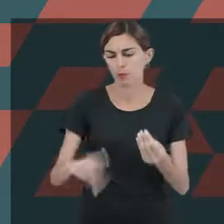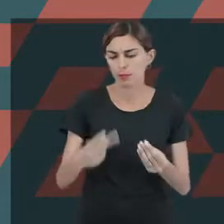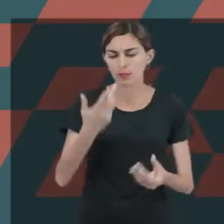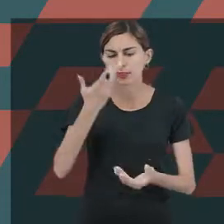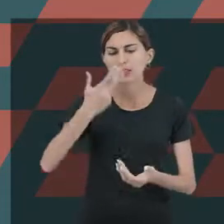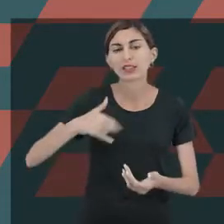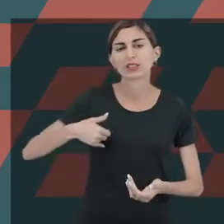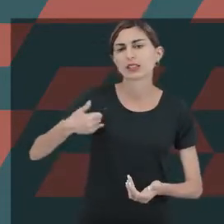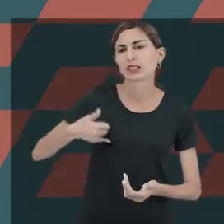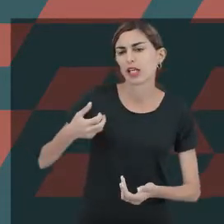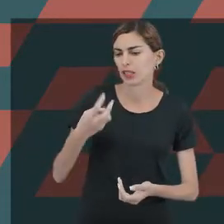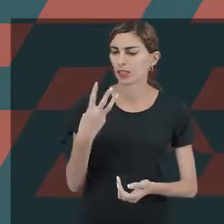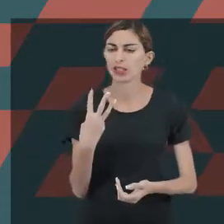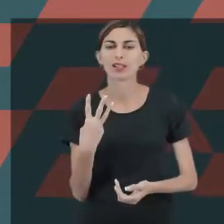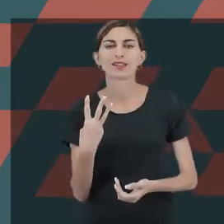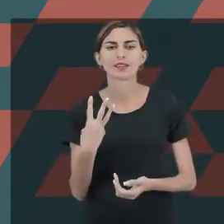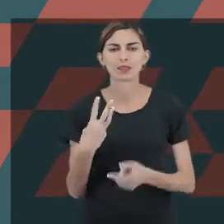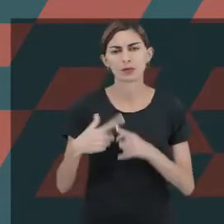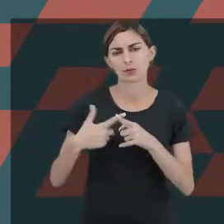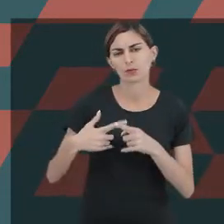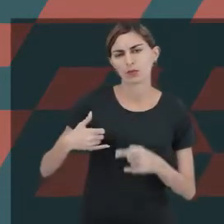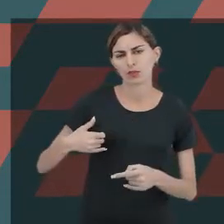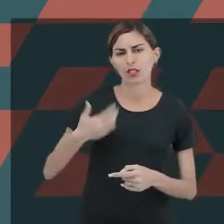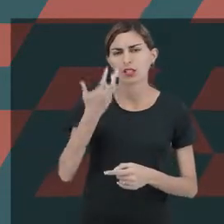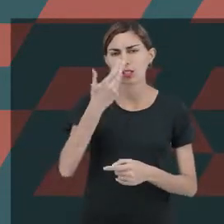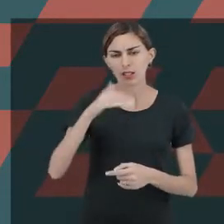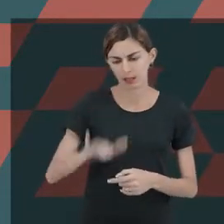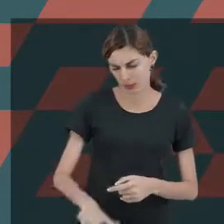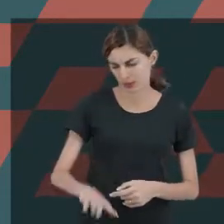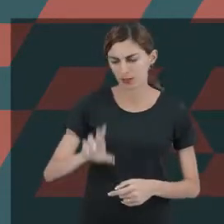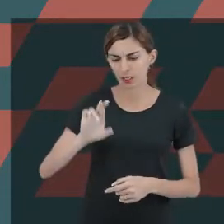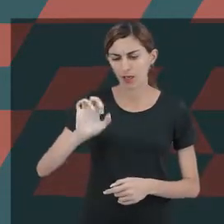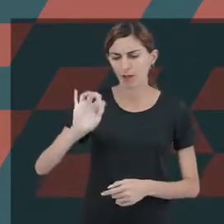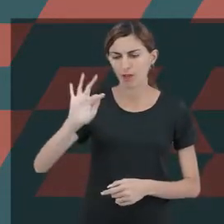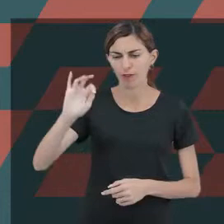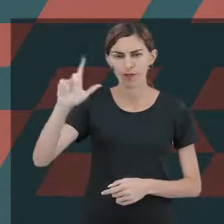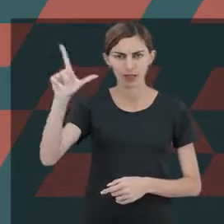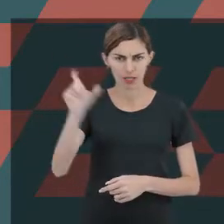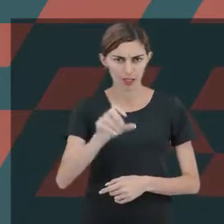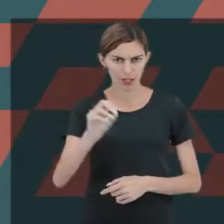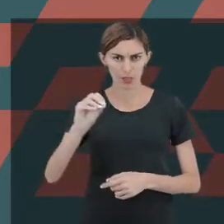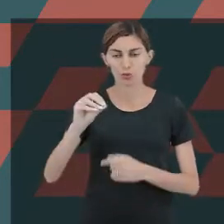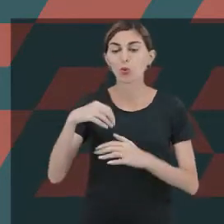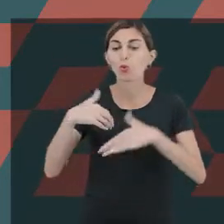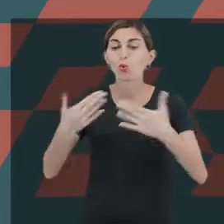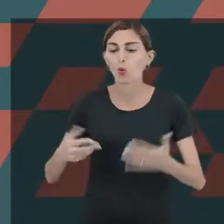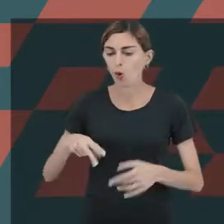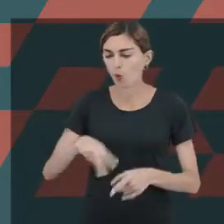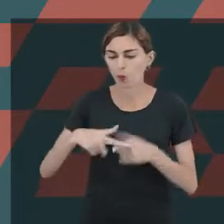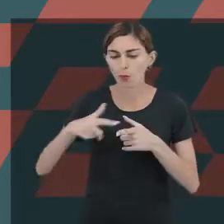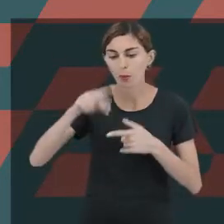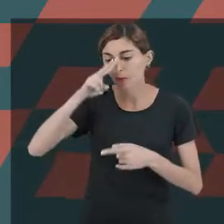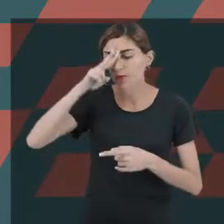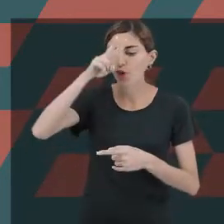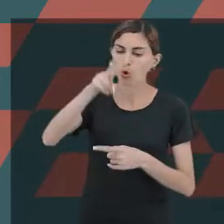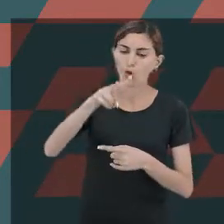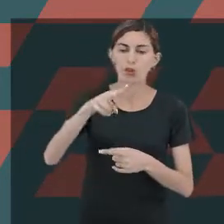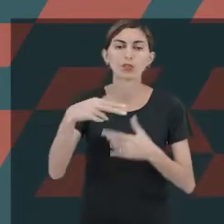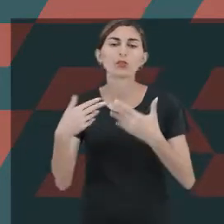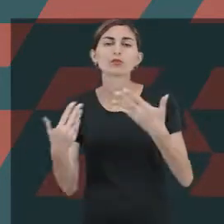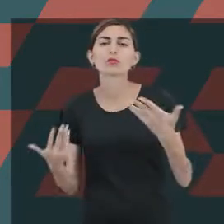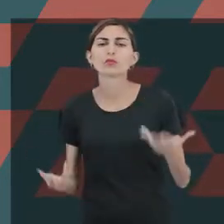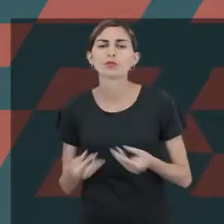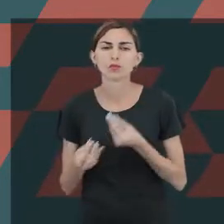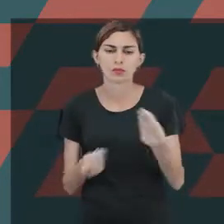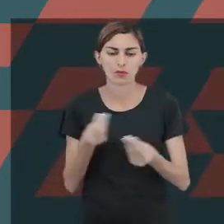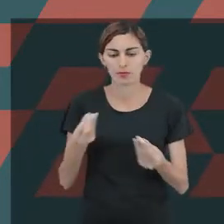gente tem que esperar. Porque a criança no início, como ela é muito reflexo, a gente não tem noção de qual o grau de comprometimento. A gente precisa ter a